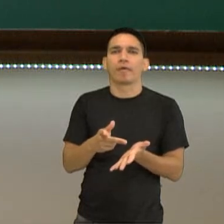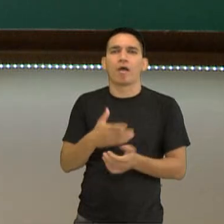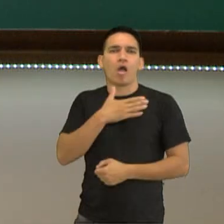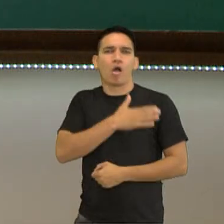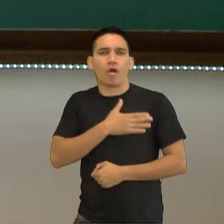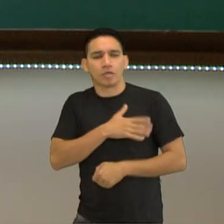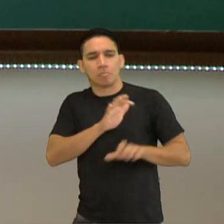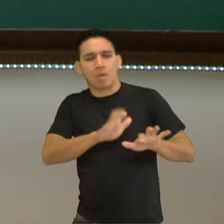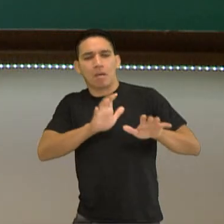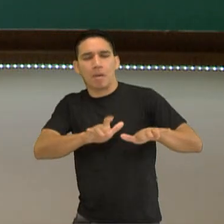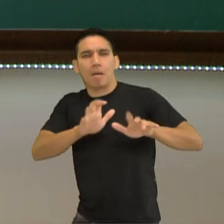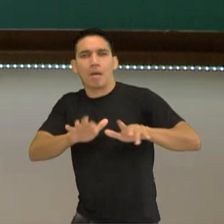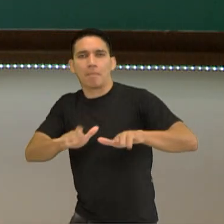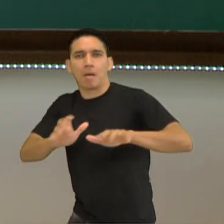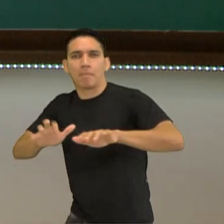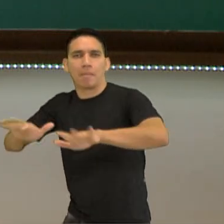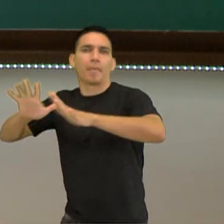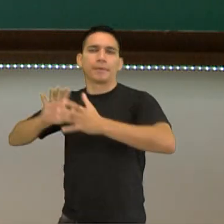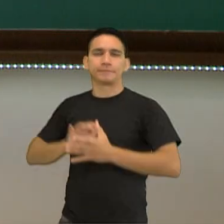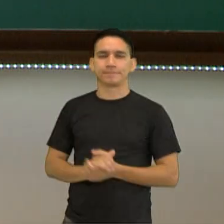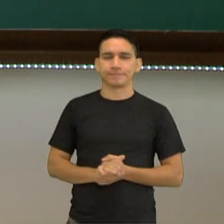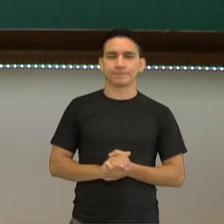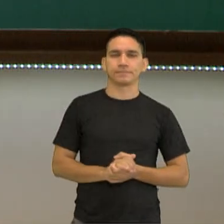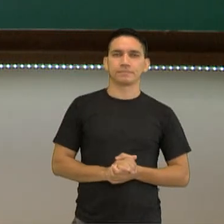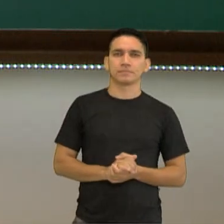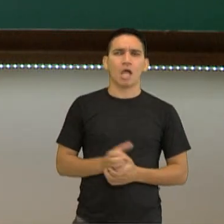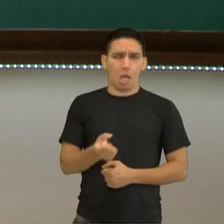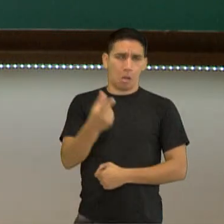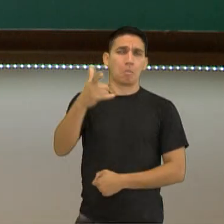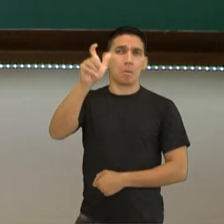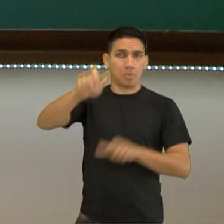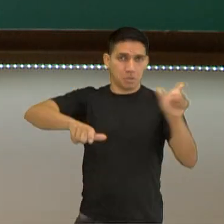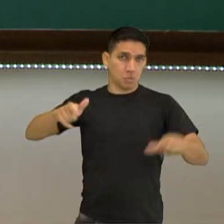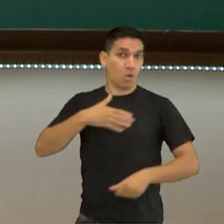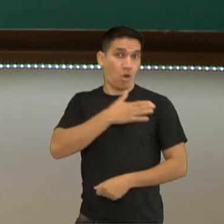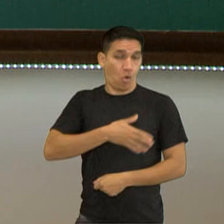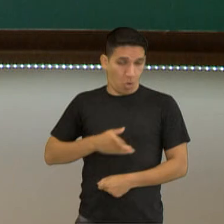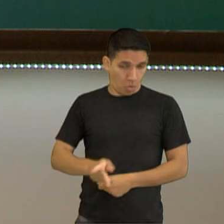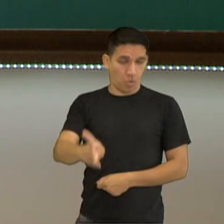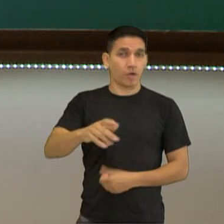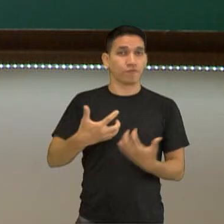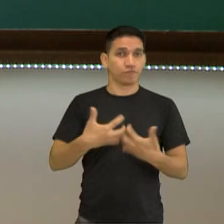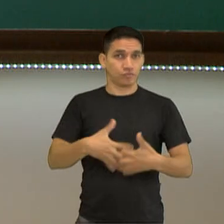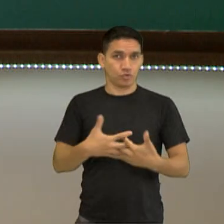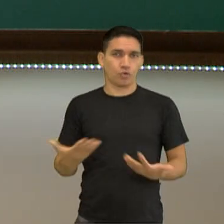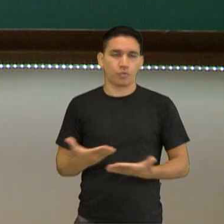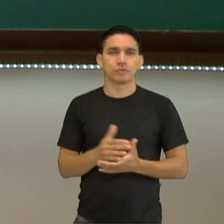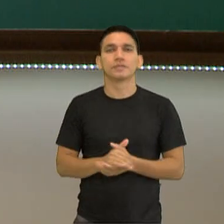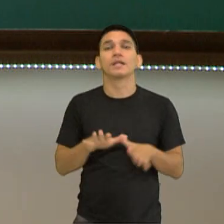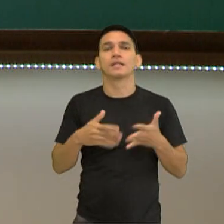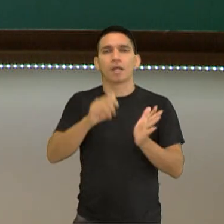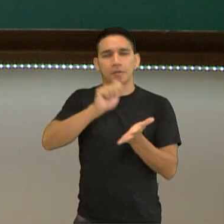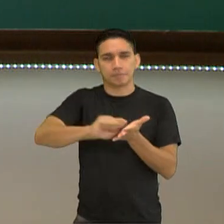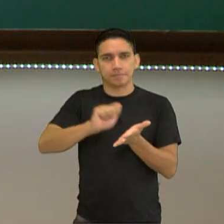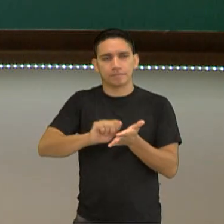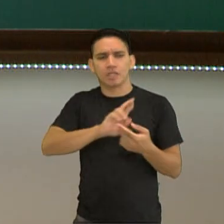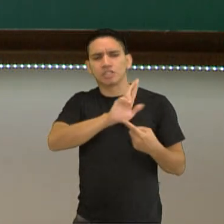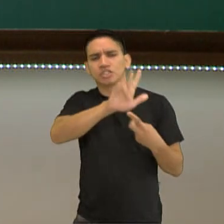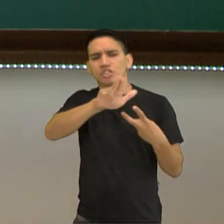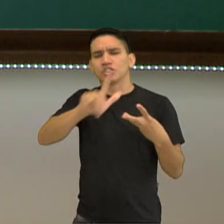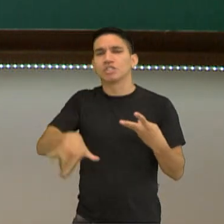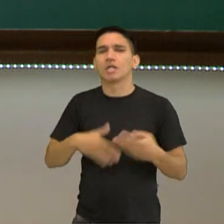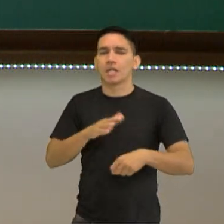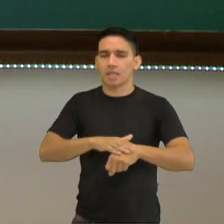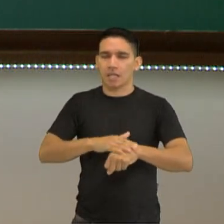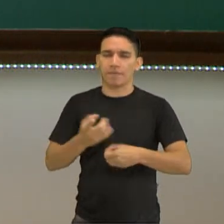uma toccata, né? E tem muita gente que gosta ainda, que funciona até hoje, tá, pessoal? Então vamos lá fazer essa diferenciação. Vou dar um